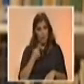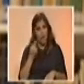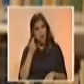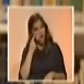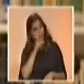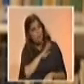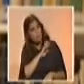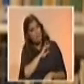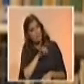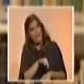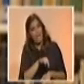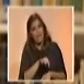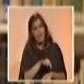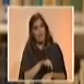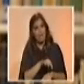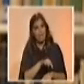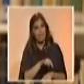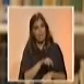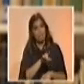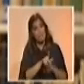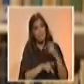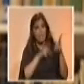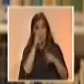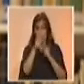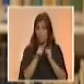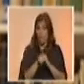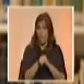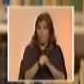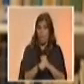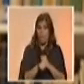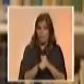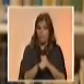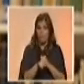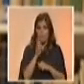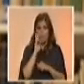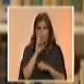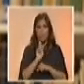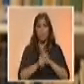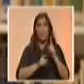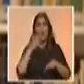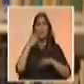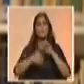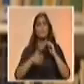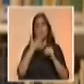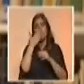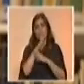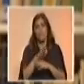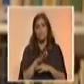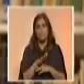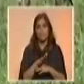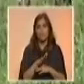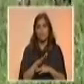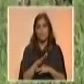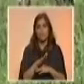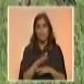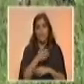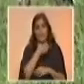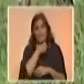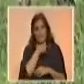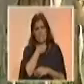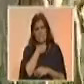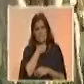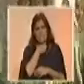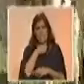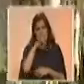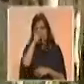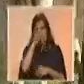dessa mesma indústria. E vê-se o que se passou com a crise das vacas loucas.